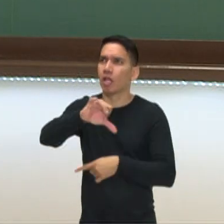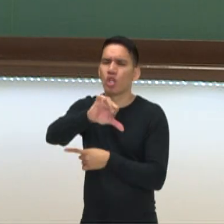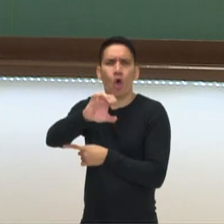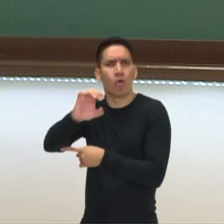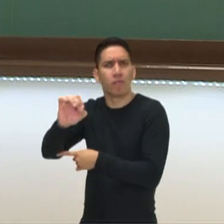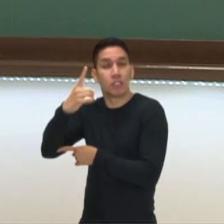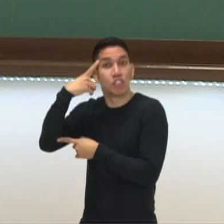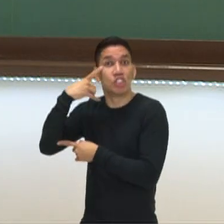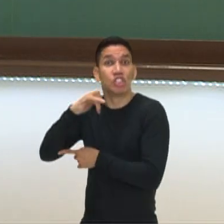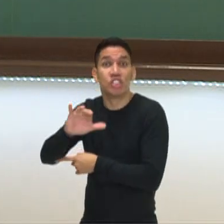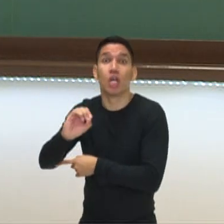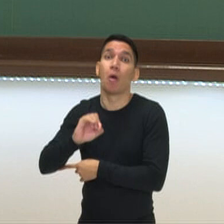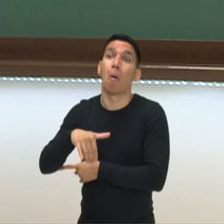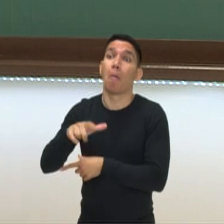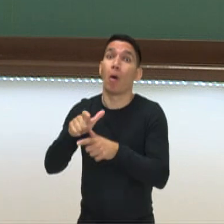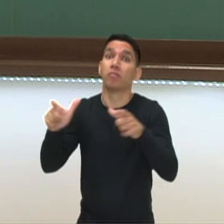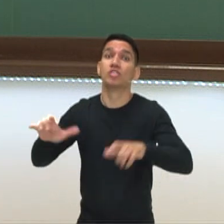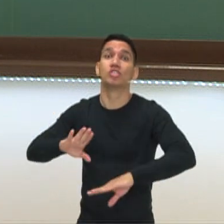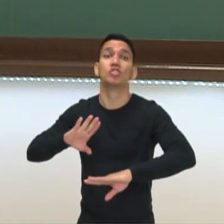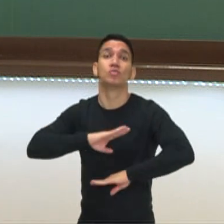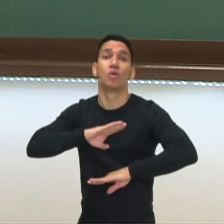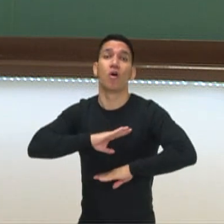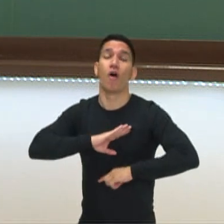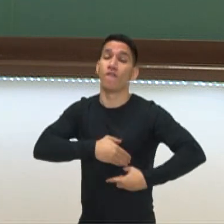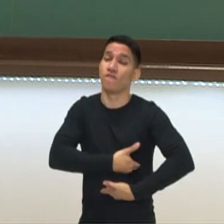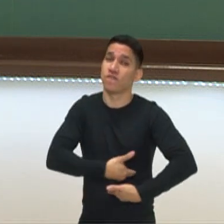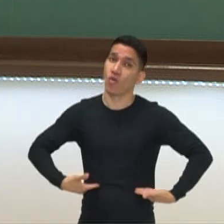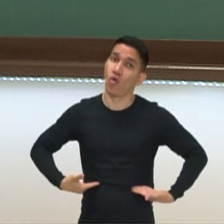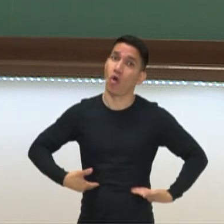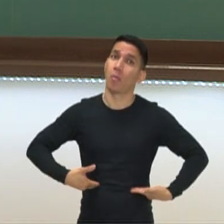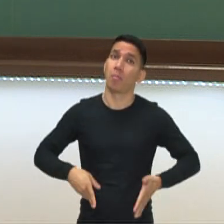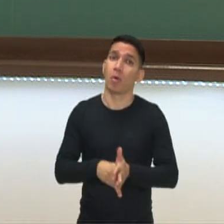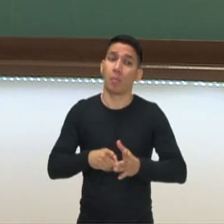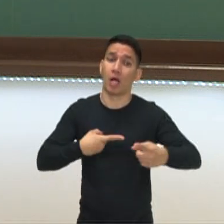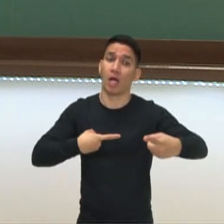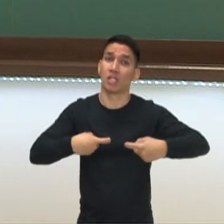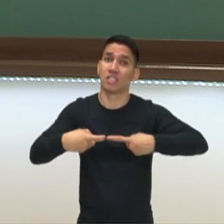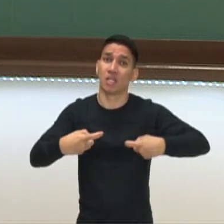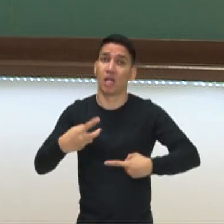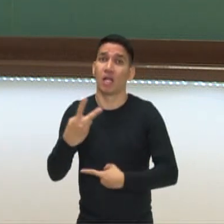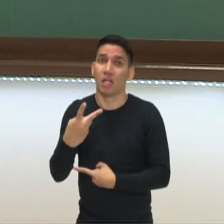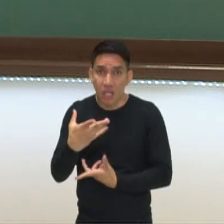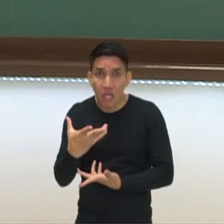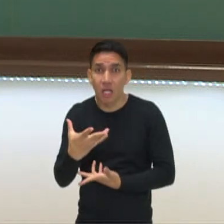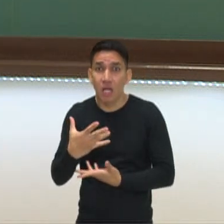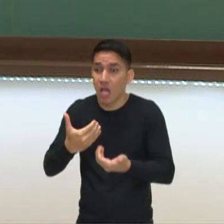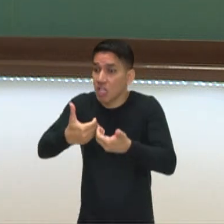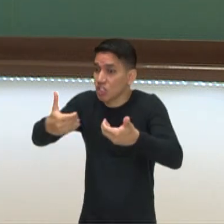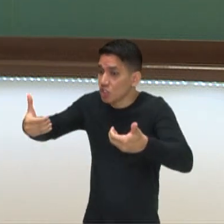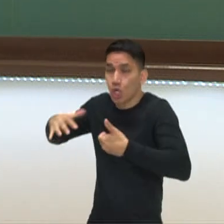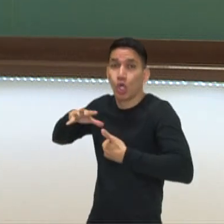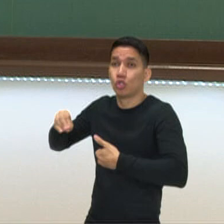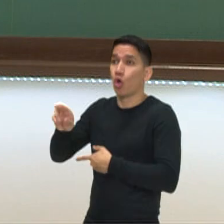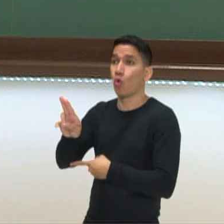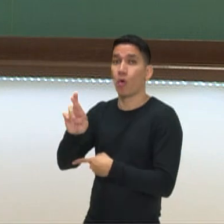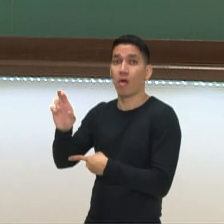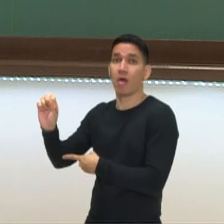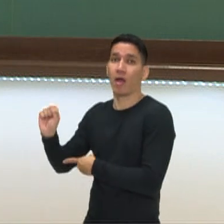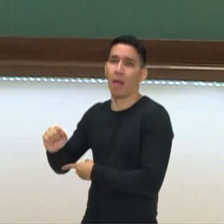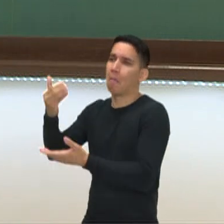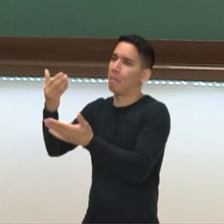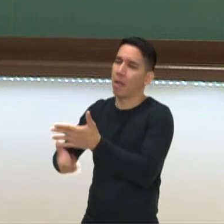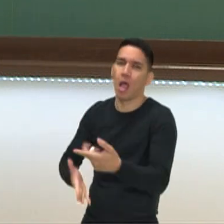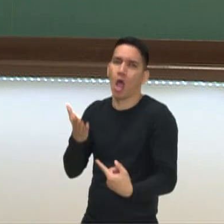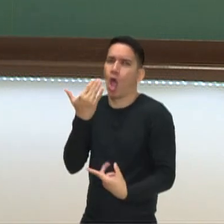é um dos maiores casos de fome que nós tivemos durante a Segunda Guerra Mundial. Ela ficou isolada 900 dias do resto da União Soviética, portanto perdeu